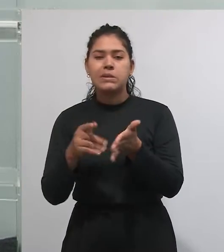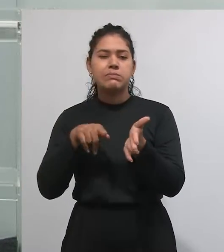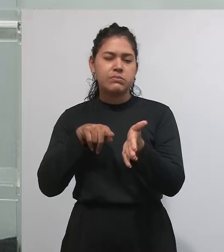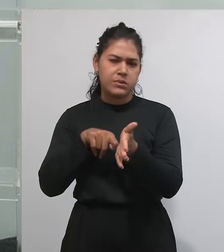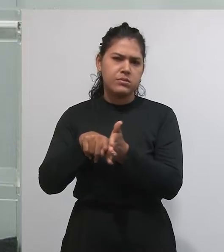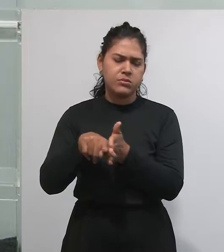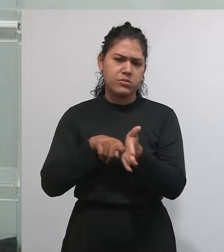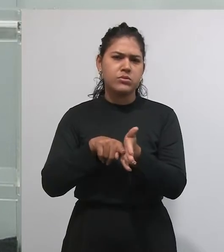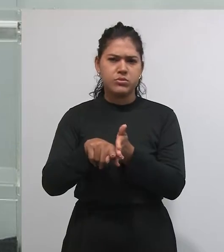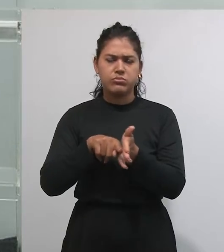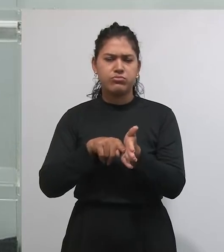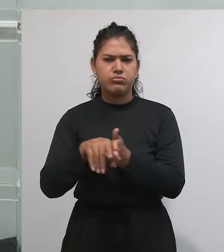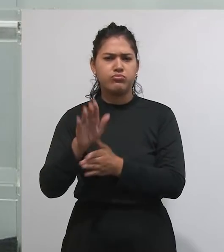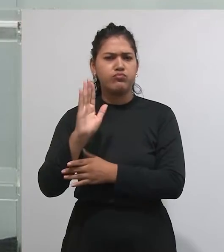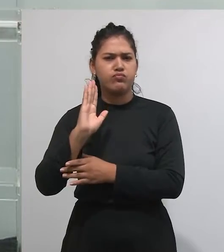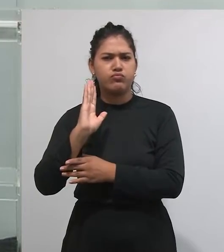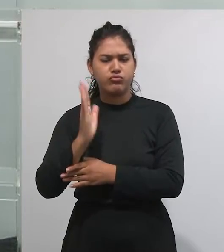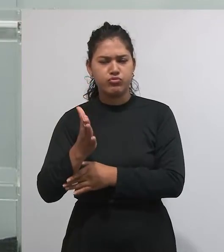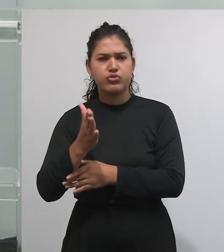pesquisas e algumas